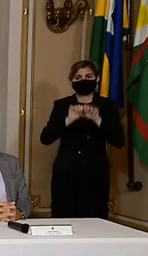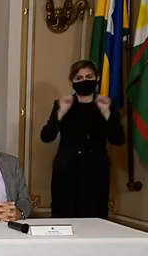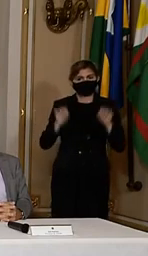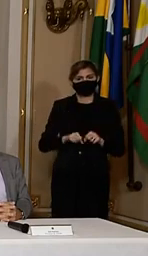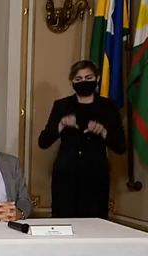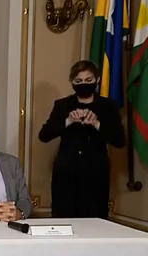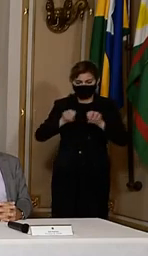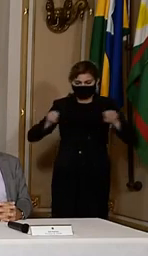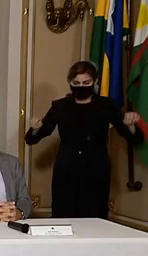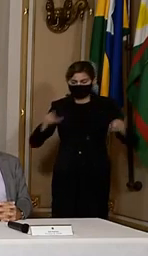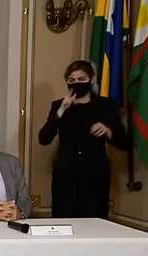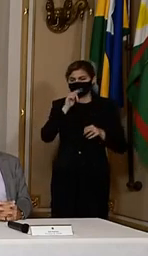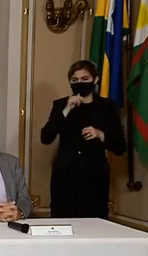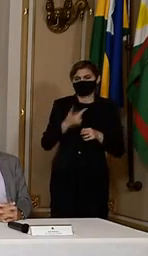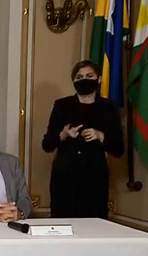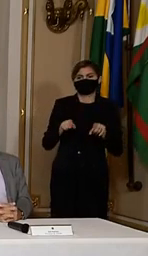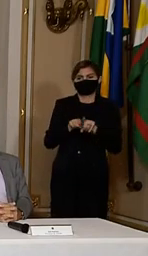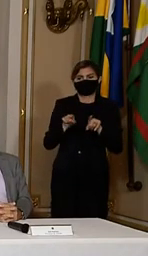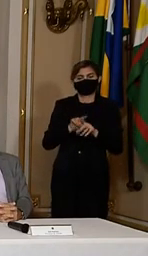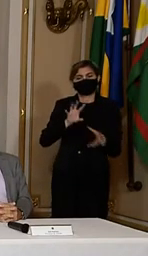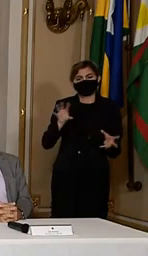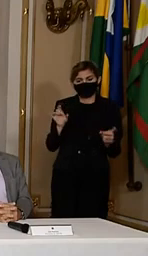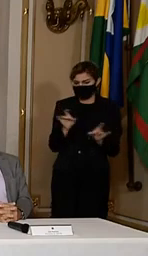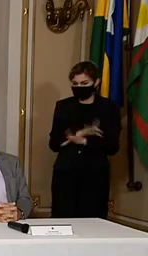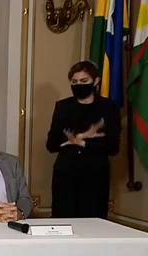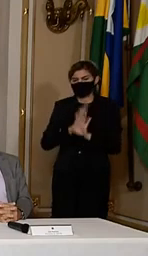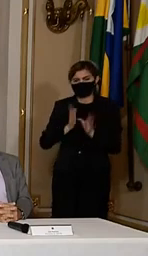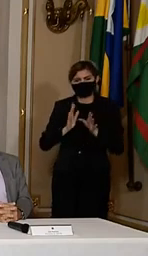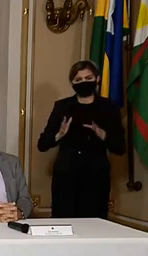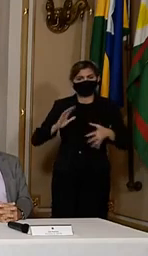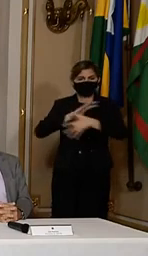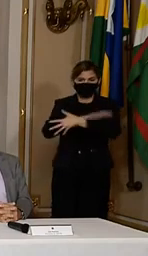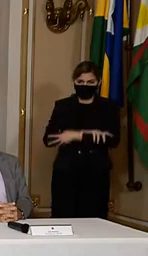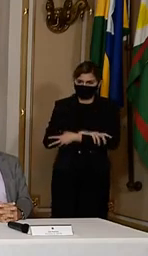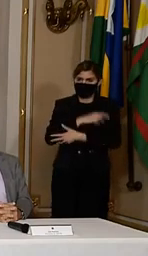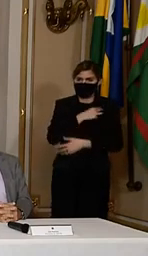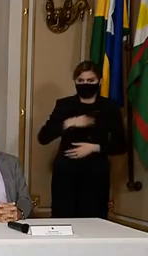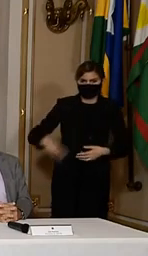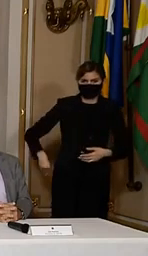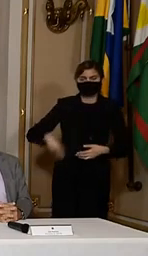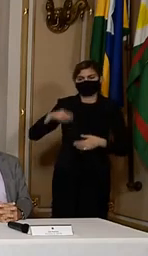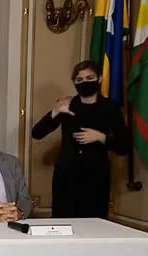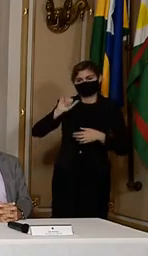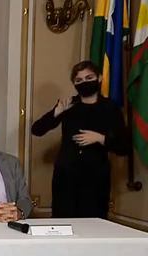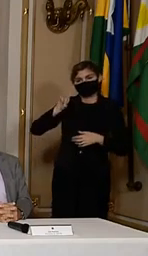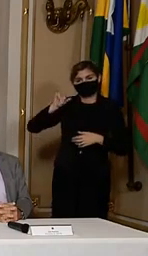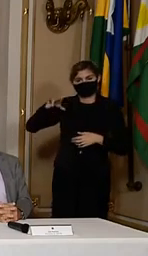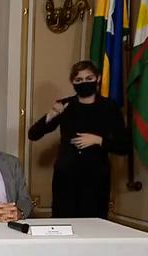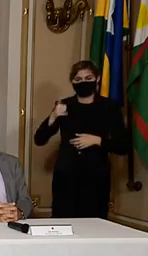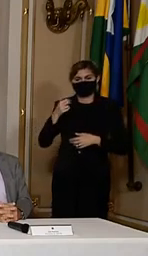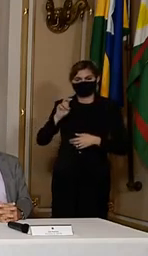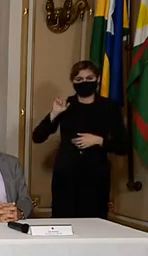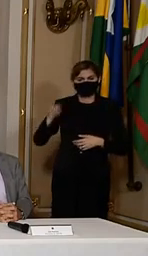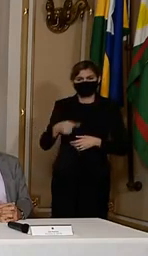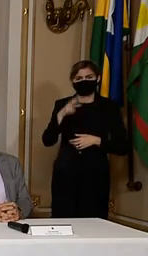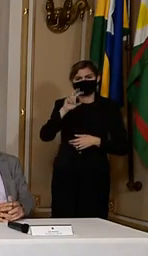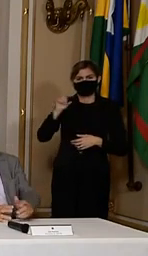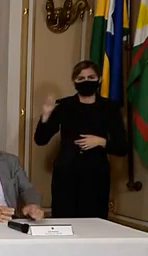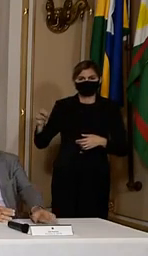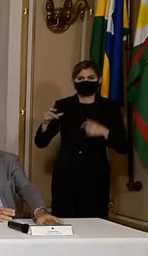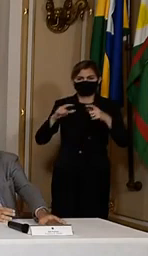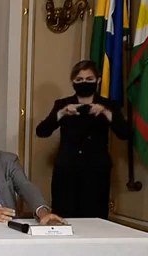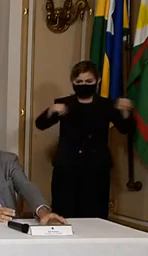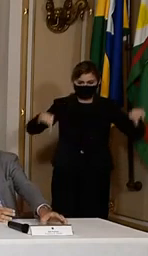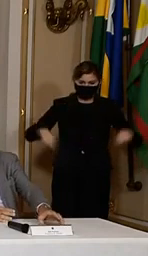sistema de abastecimento estão sempre concluídas em parceria com o ministério da Cidadania 15500